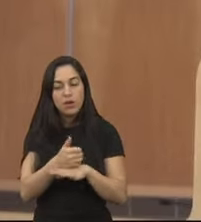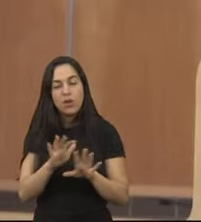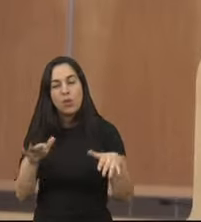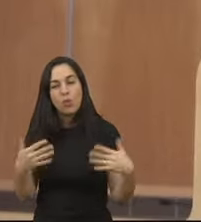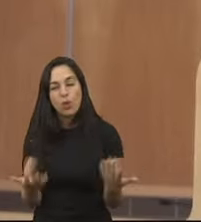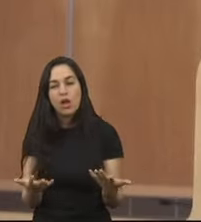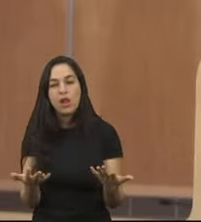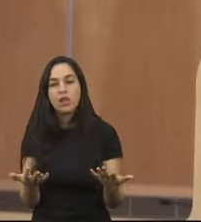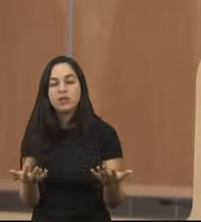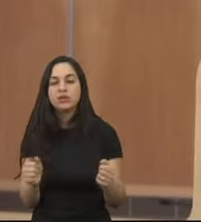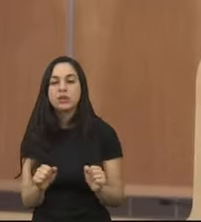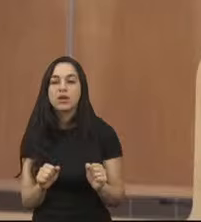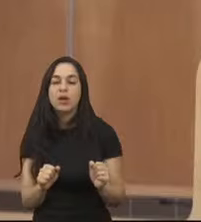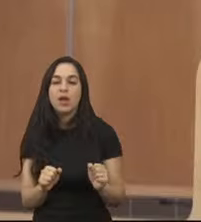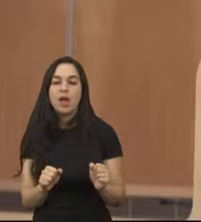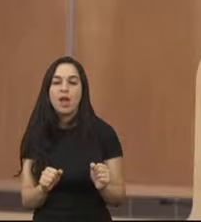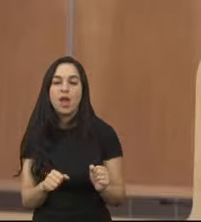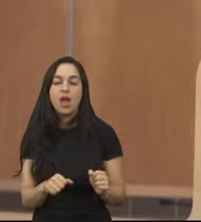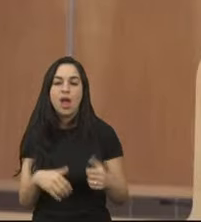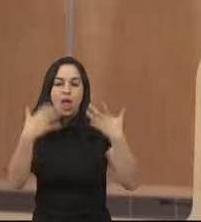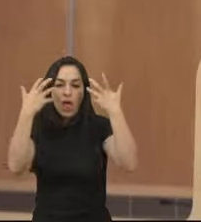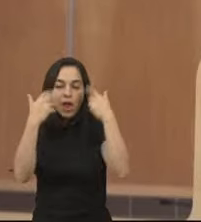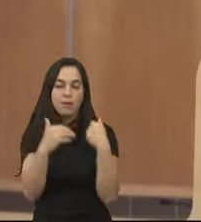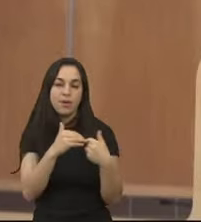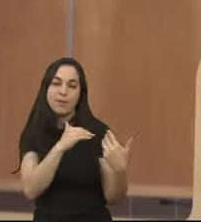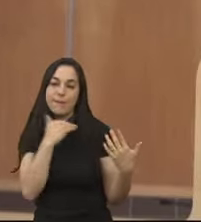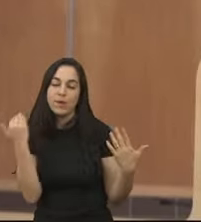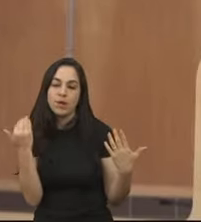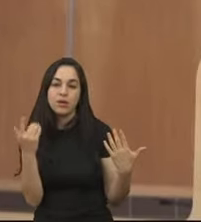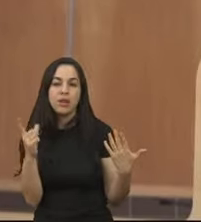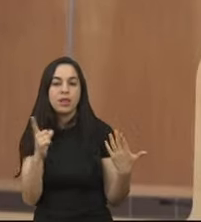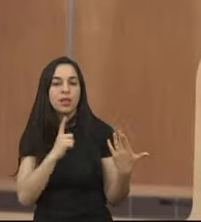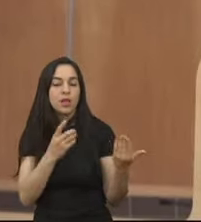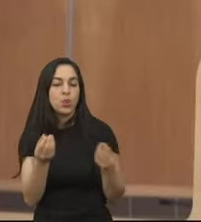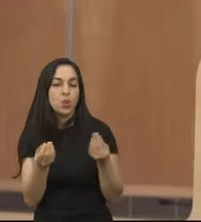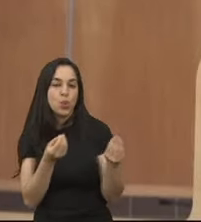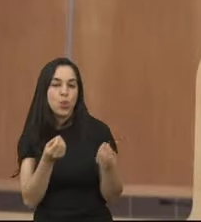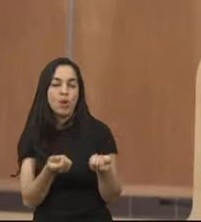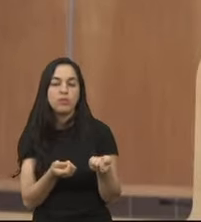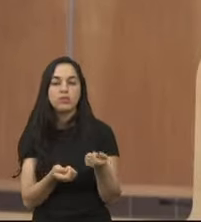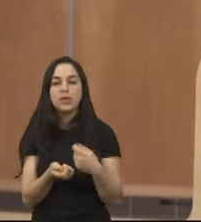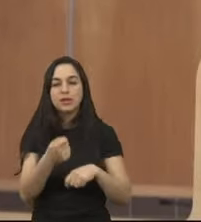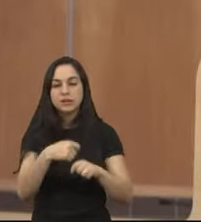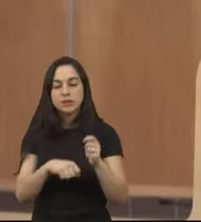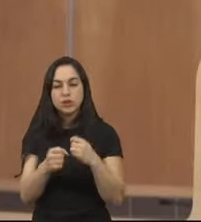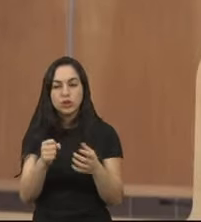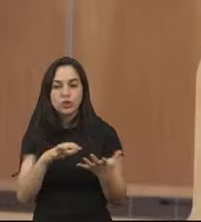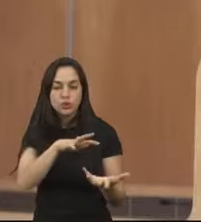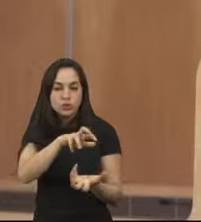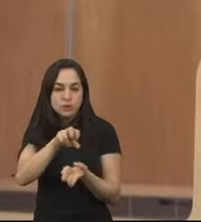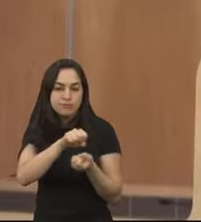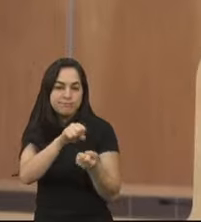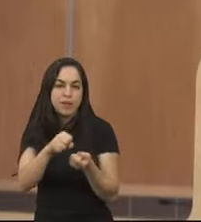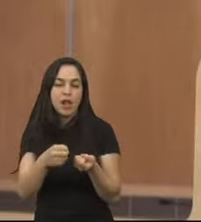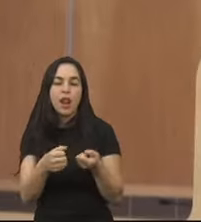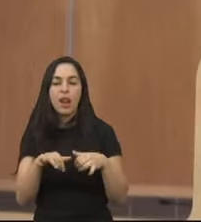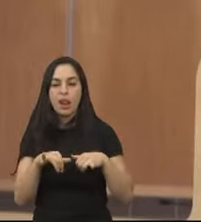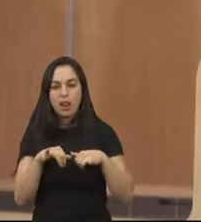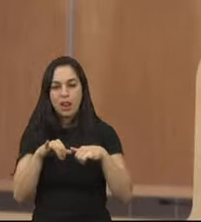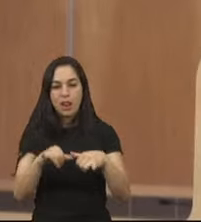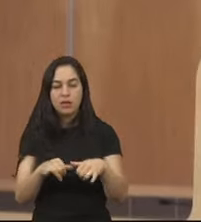ao falecimento do animal, visando alternativas econômicas sustentáveis e inclusão no mercado de trabalho. Uma questão que foi